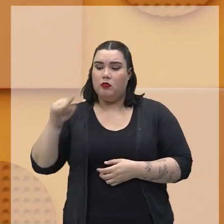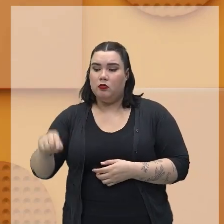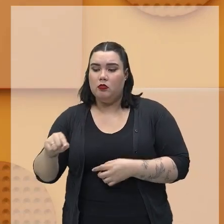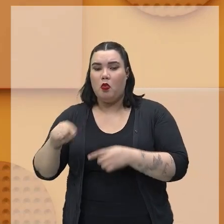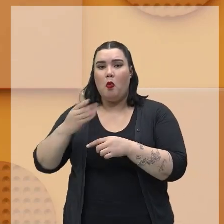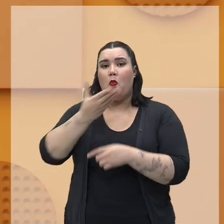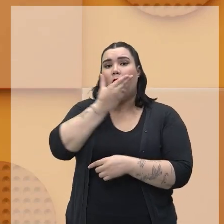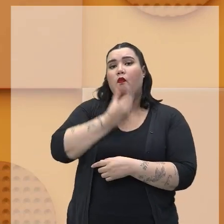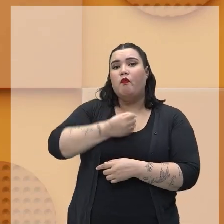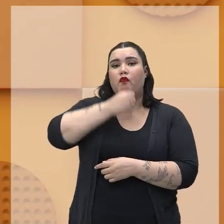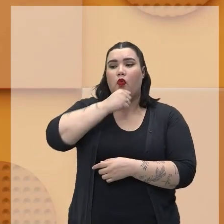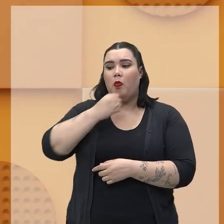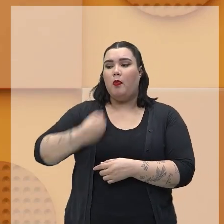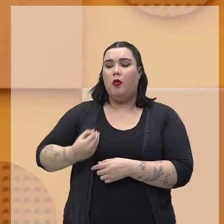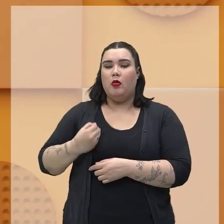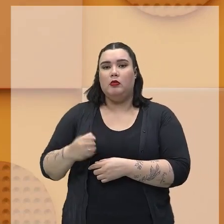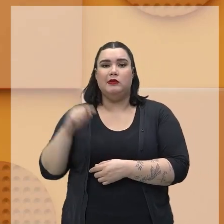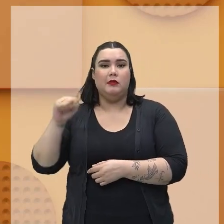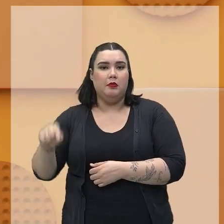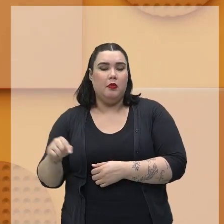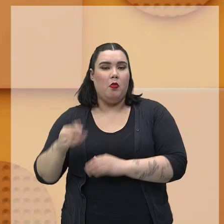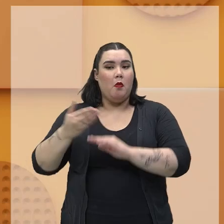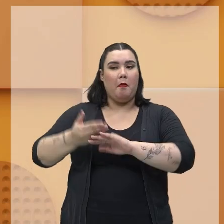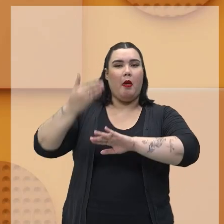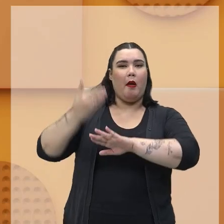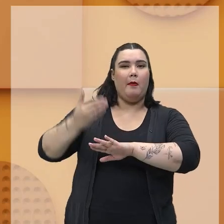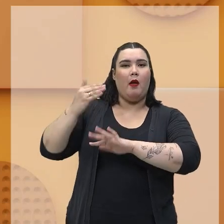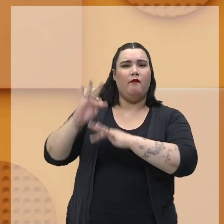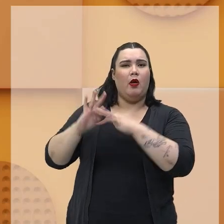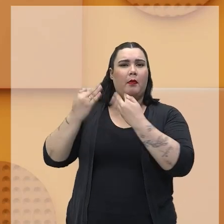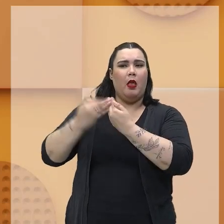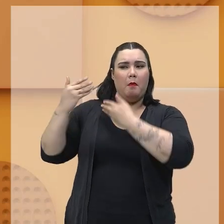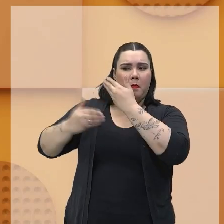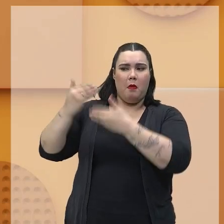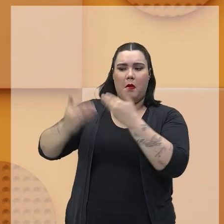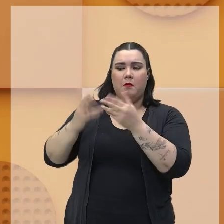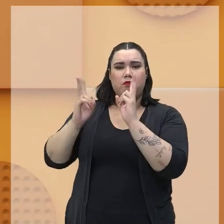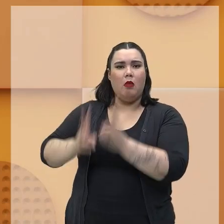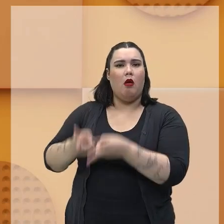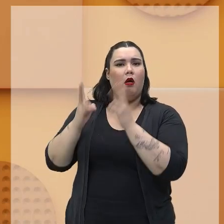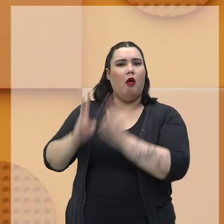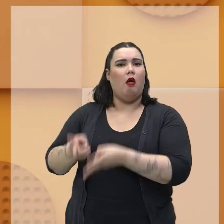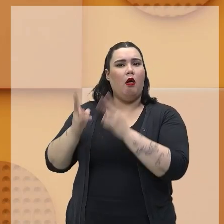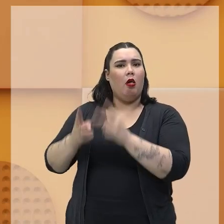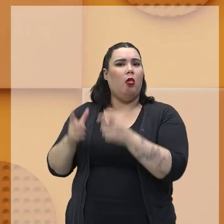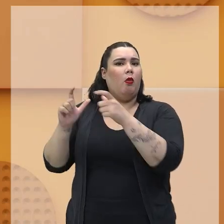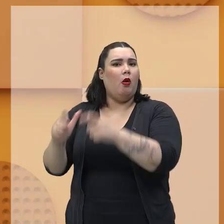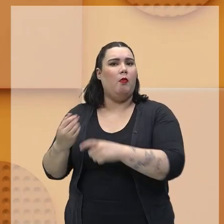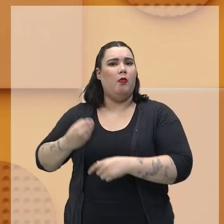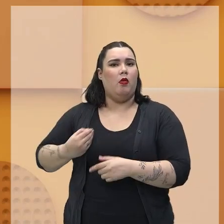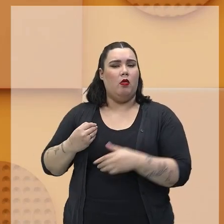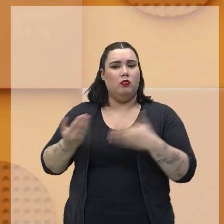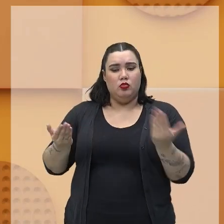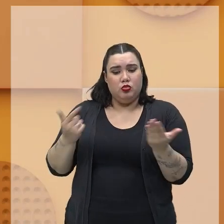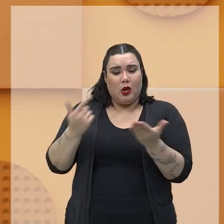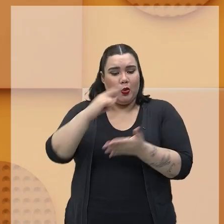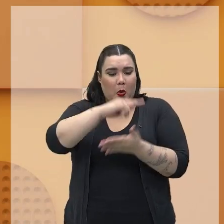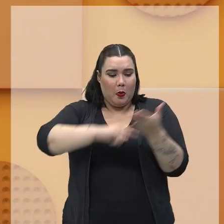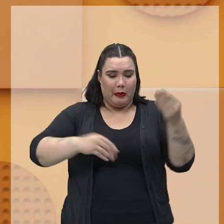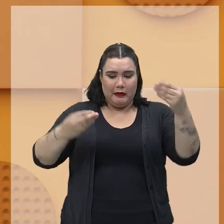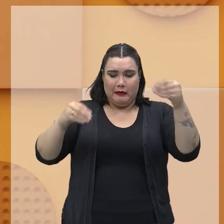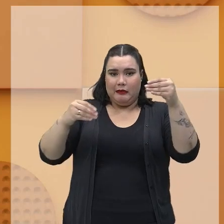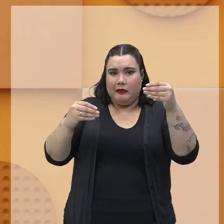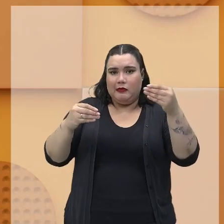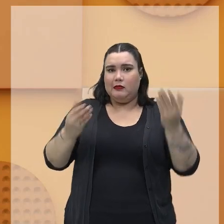nessa terra, o meu bisavô morou nessa terra, então a gente não tem um papel para oficializar que a gente é dono da terra. A